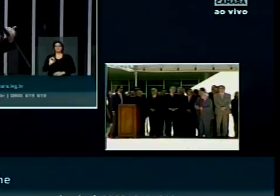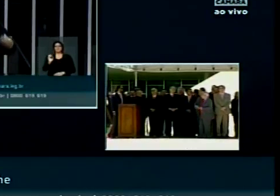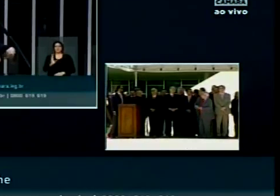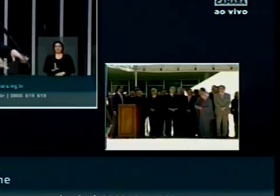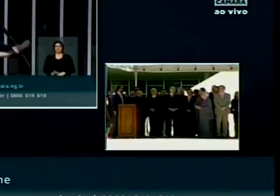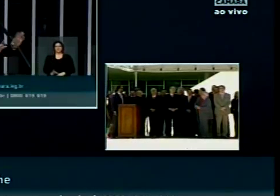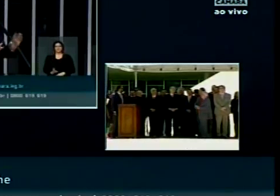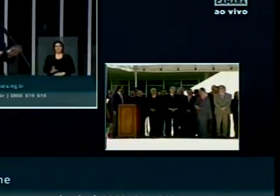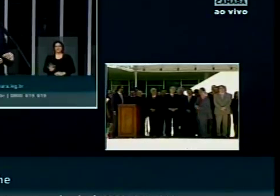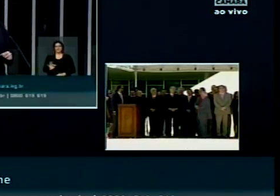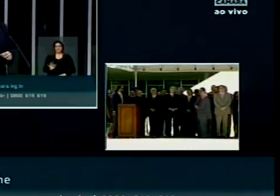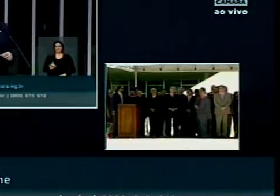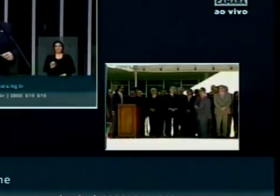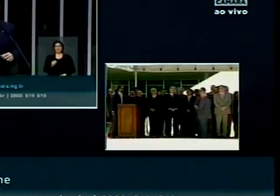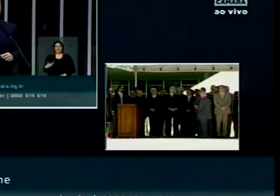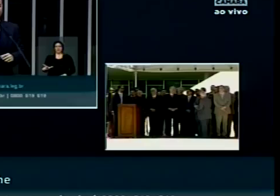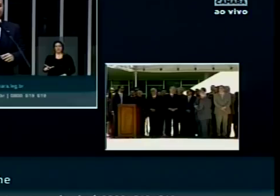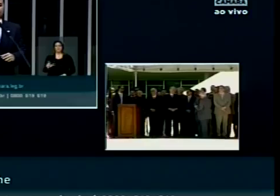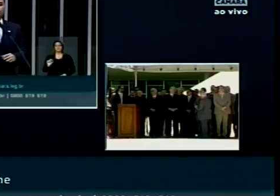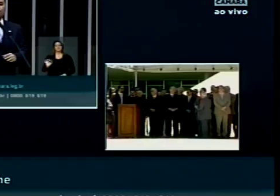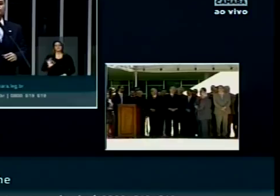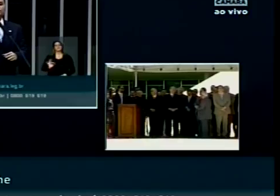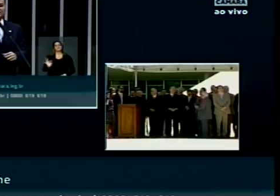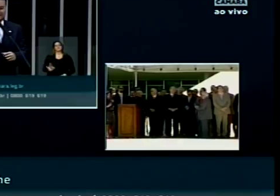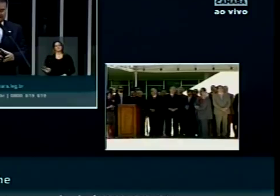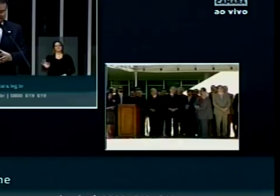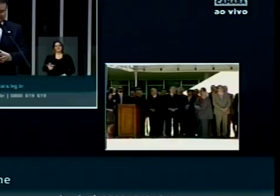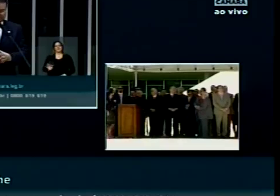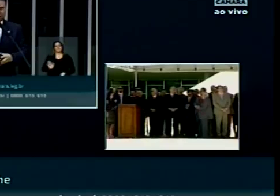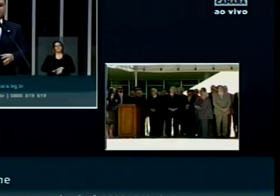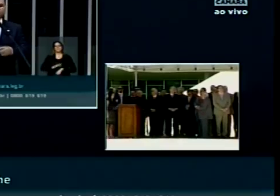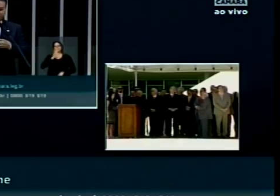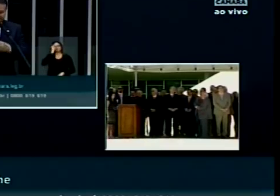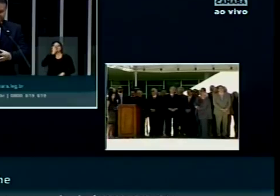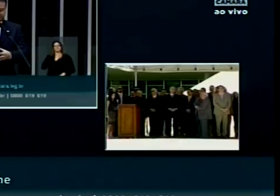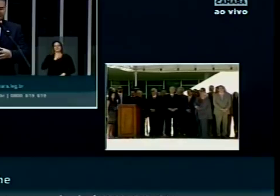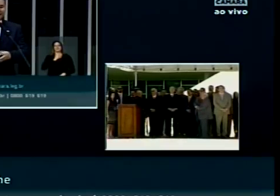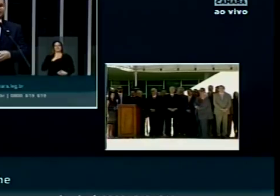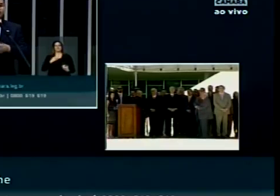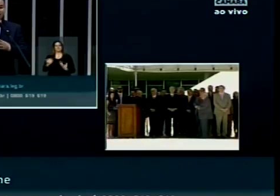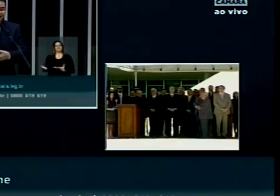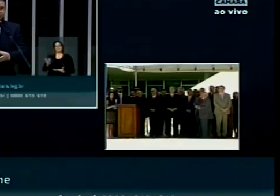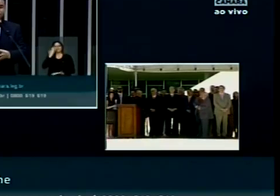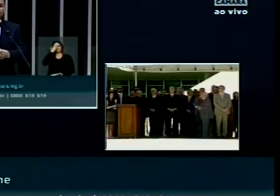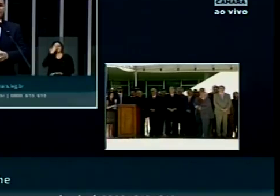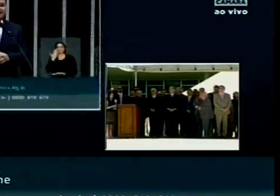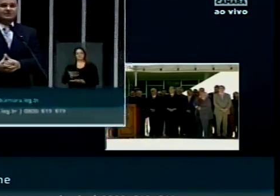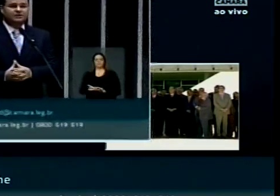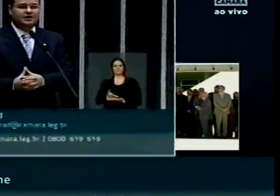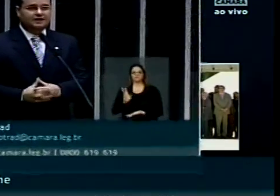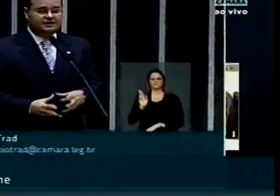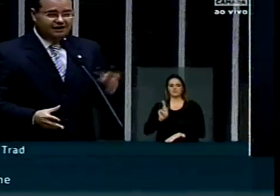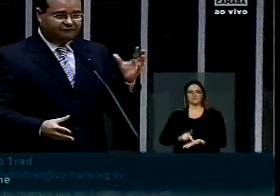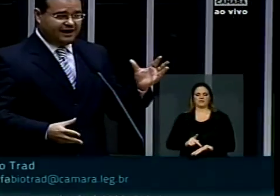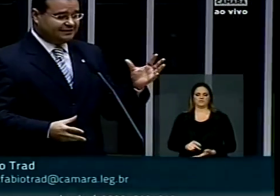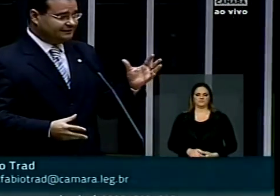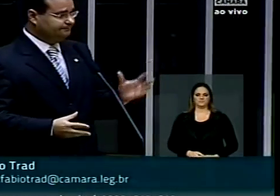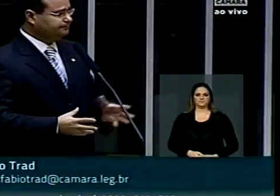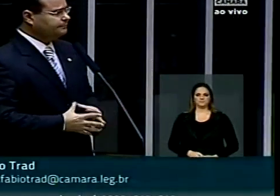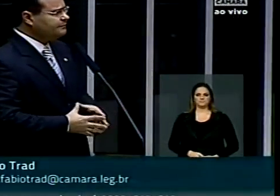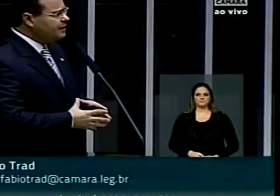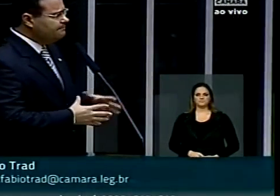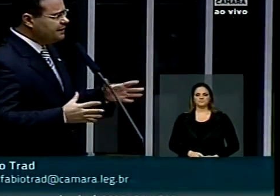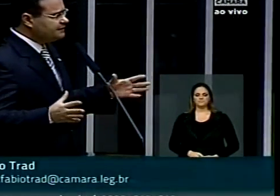transmitimos ao vivo direto do Congresso Nacional. Vamos passar a transmitir agora a sessão solene em